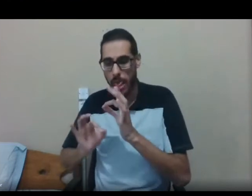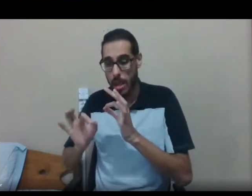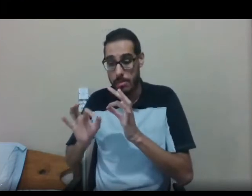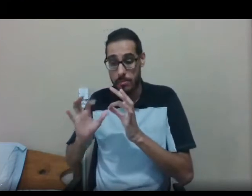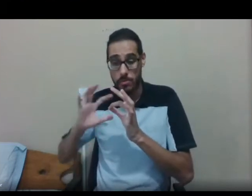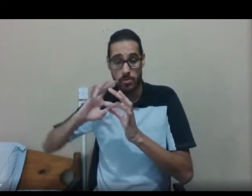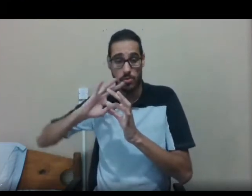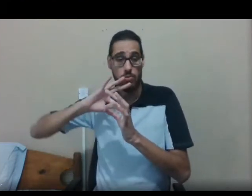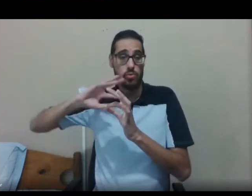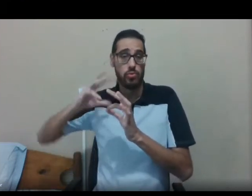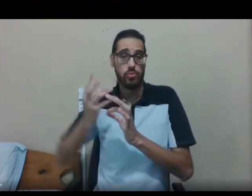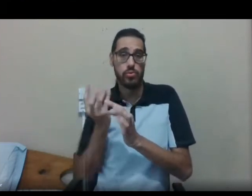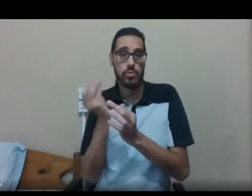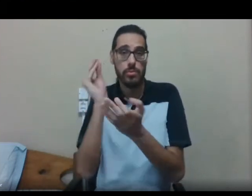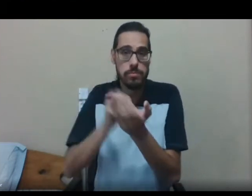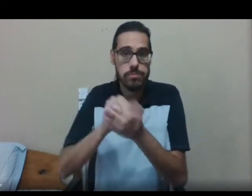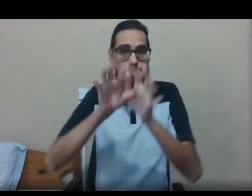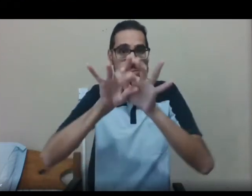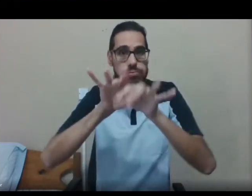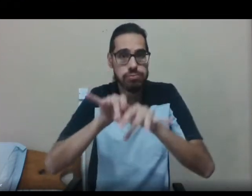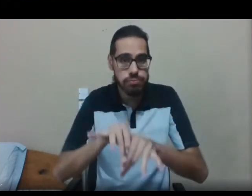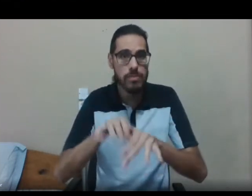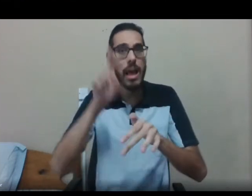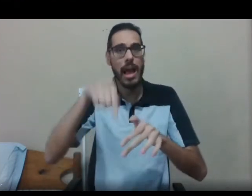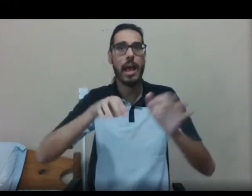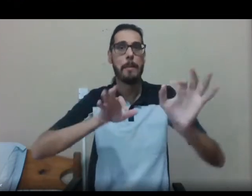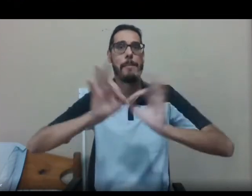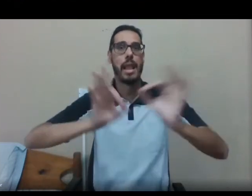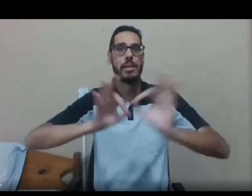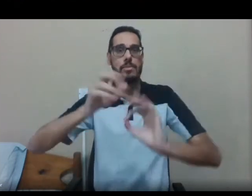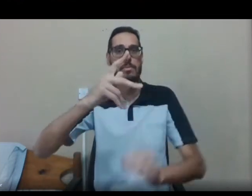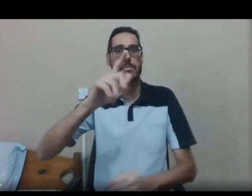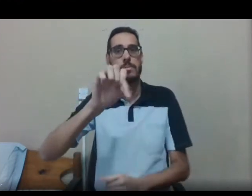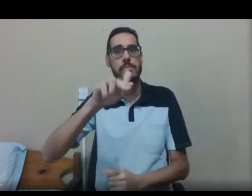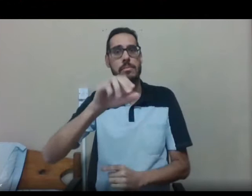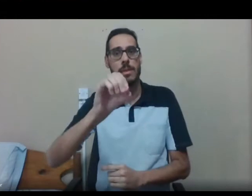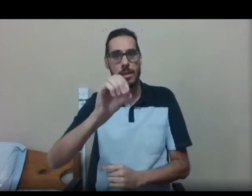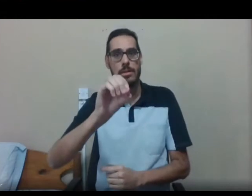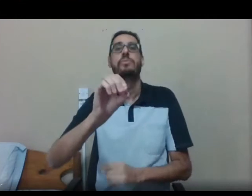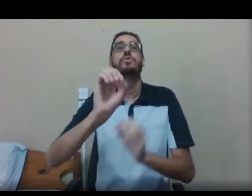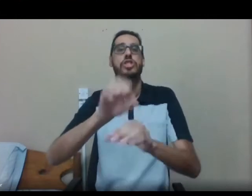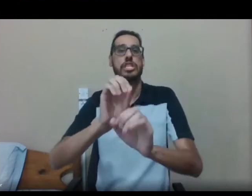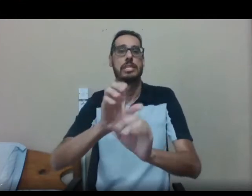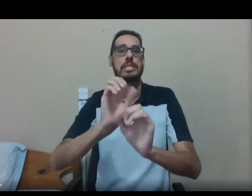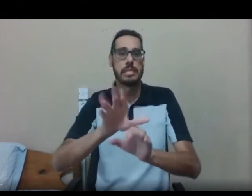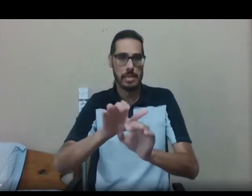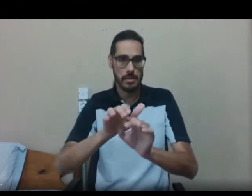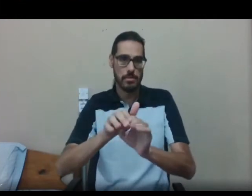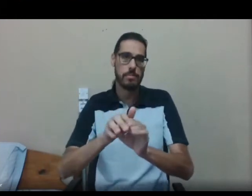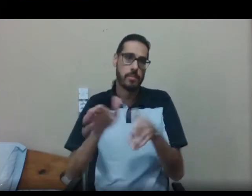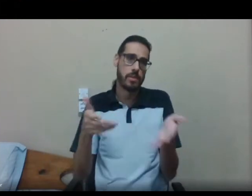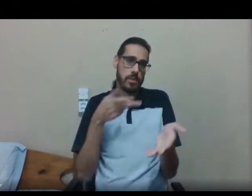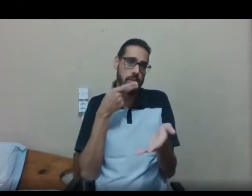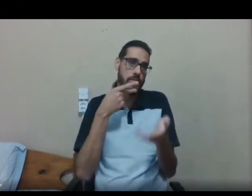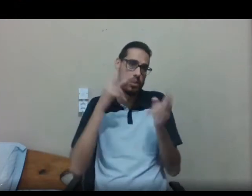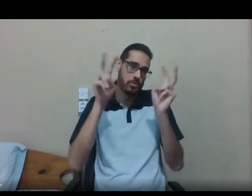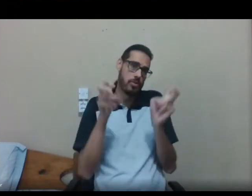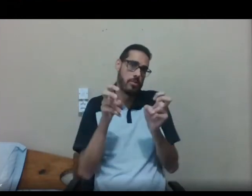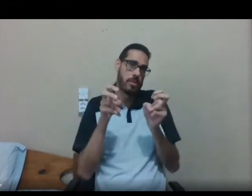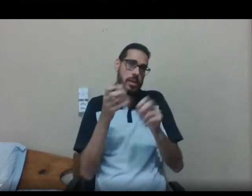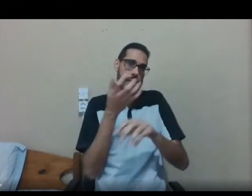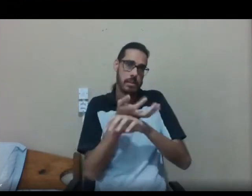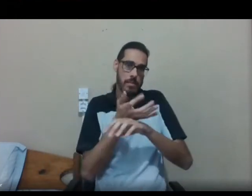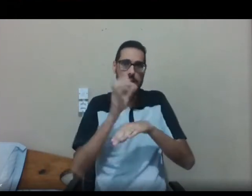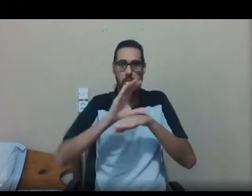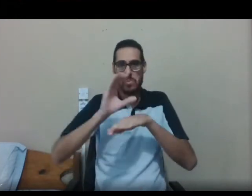gente utiliza, que é aquele que cabe também no SIGA, tá bom? E aí a gente conseguiu manter, inclusive,